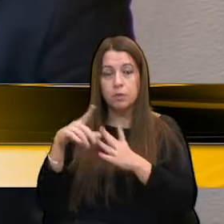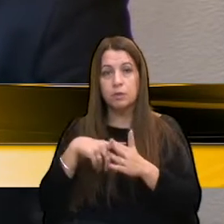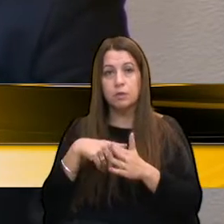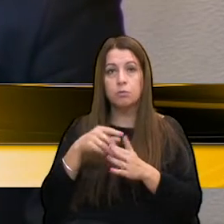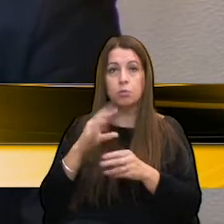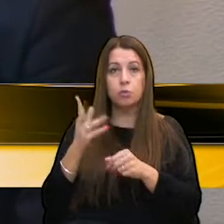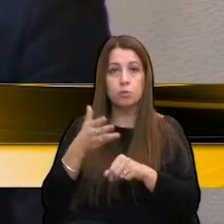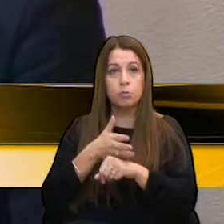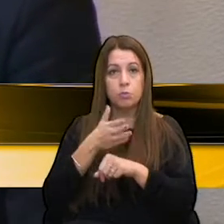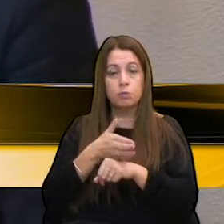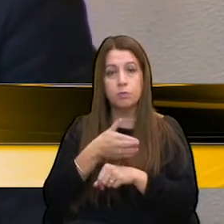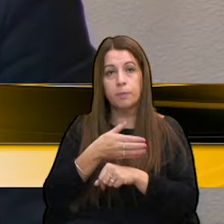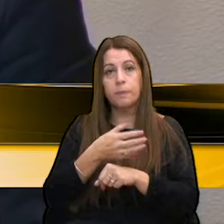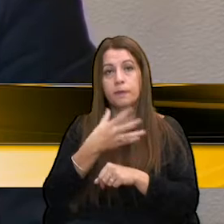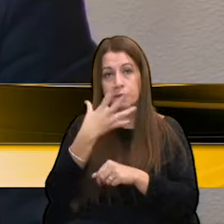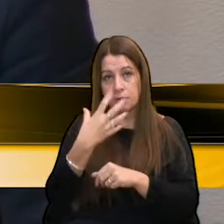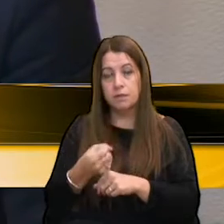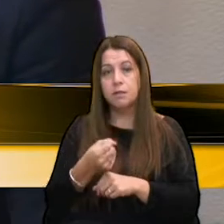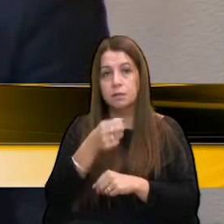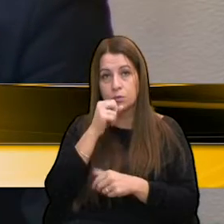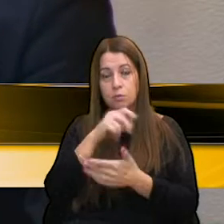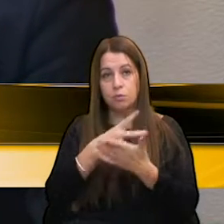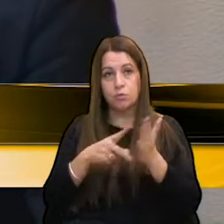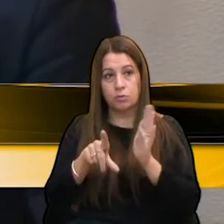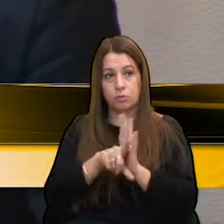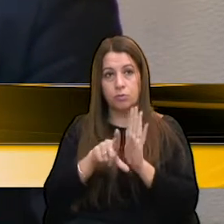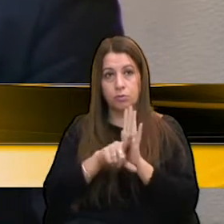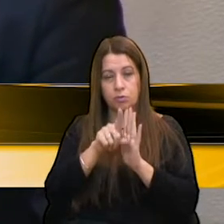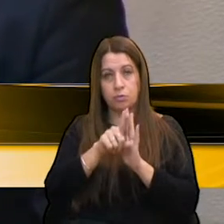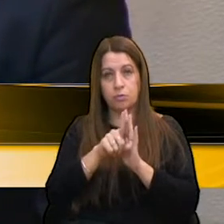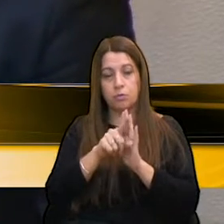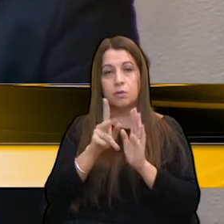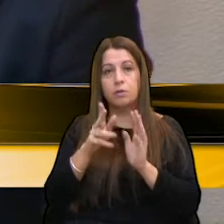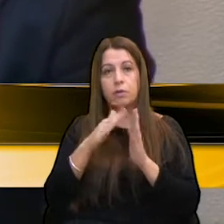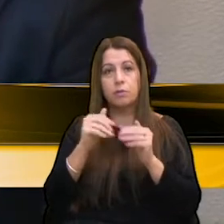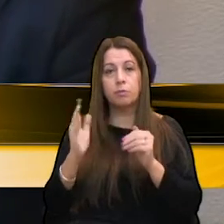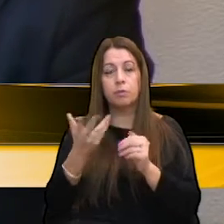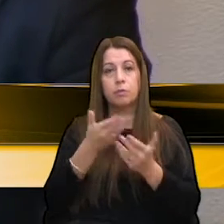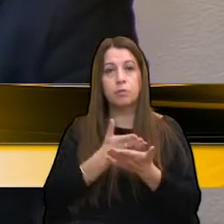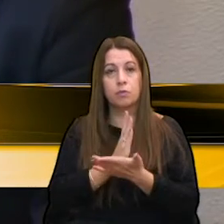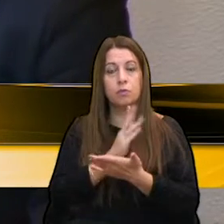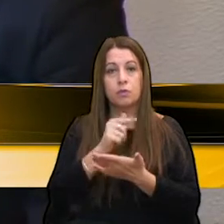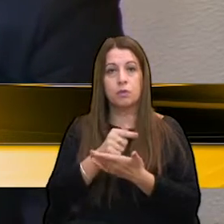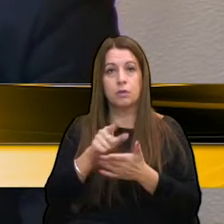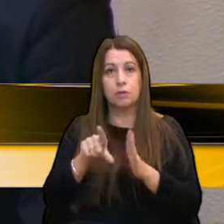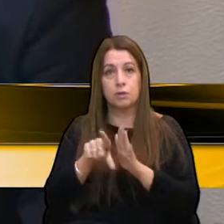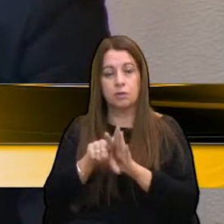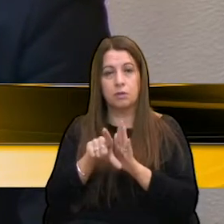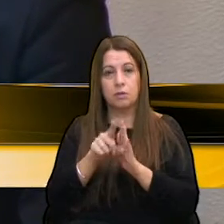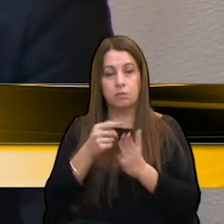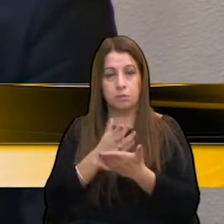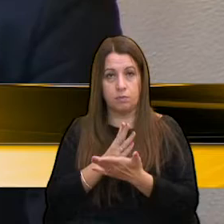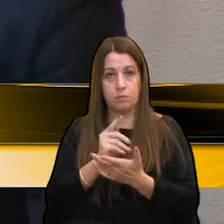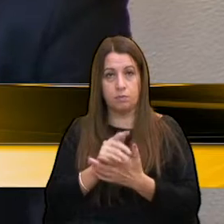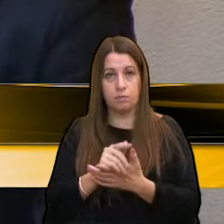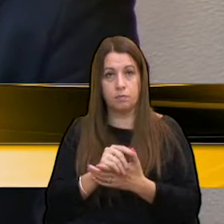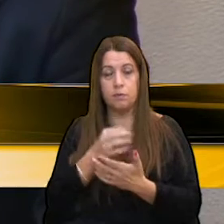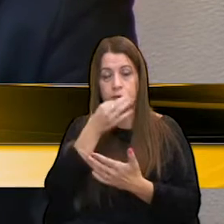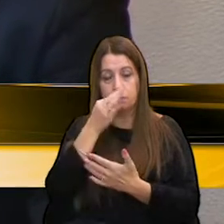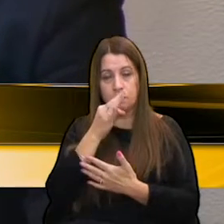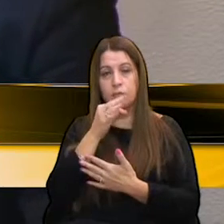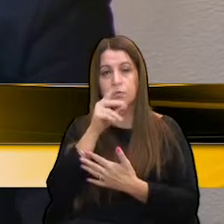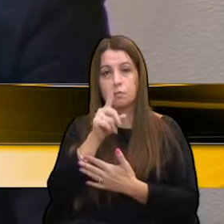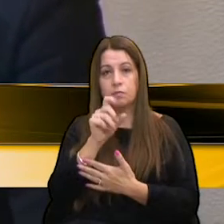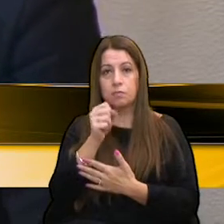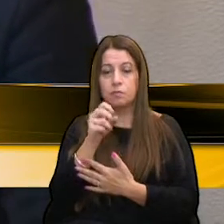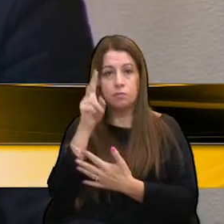por seus membros, manifesta favoravelmente ao projeto de lei, recomendando ao plenário desta Casa Legislativa sua aprovação. Caxias do